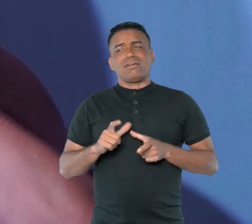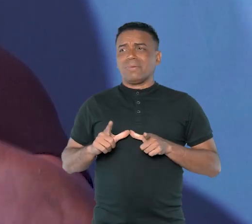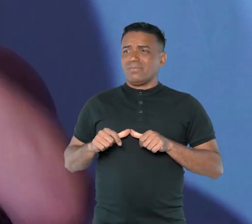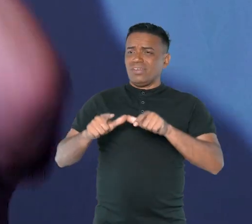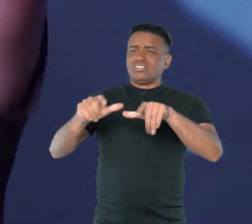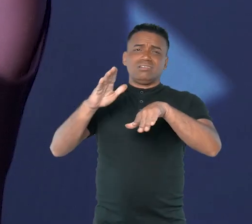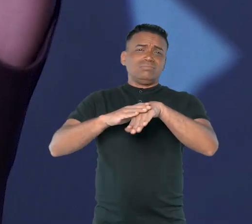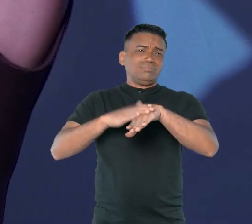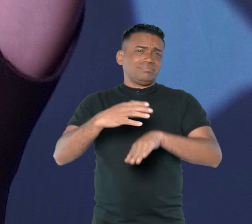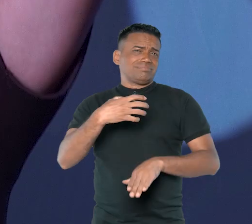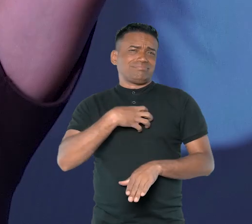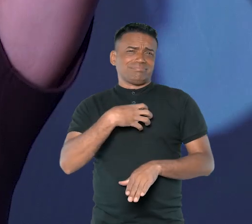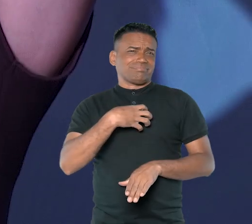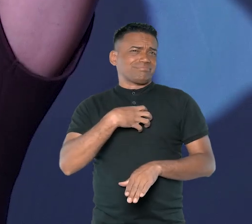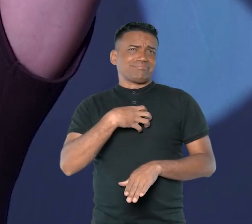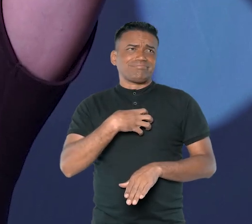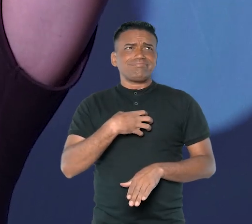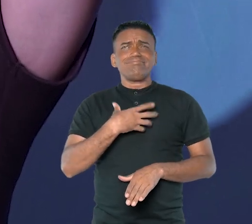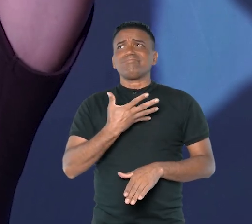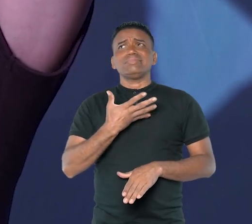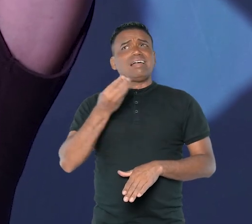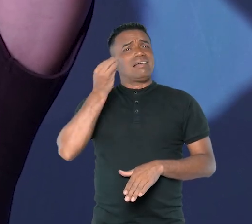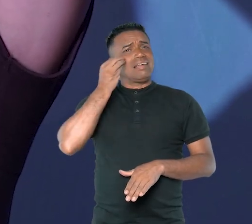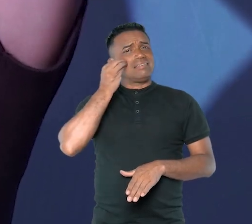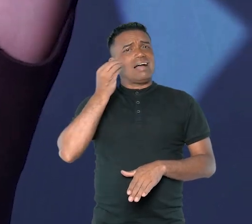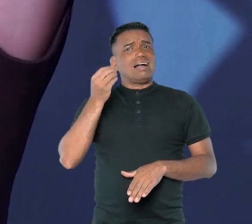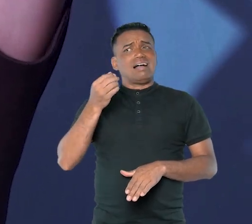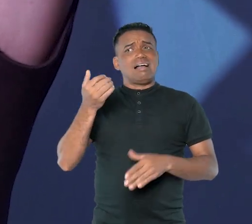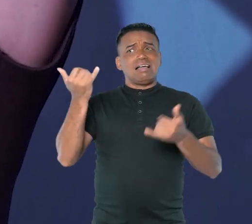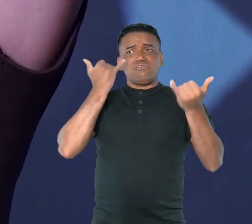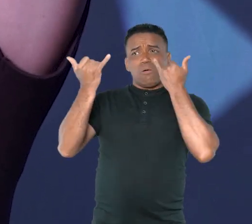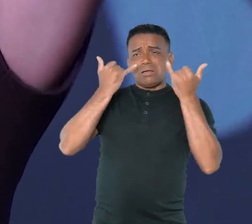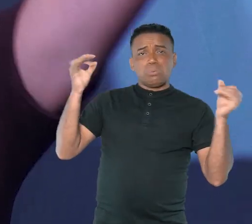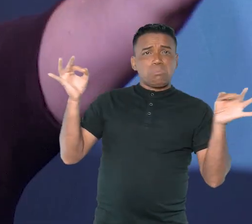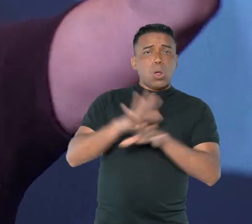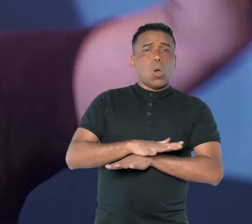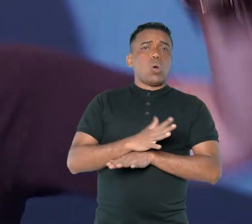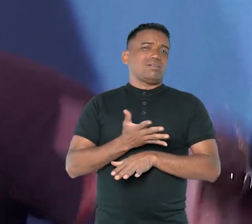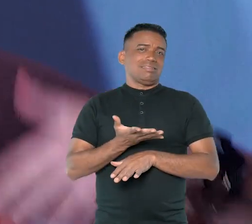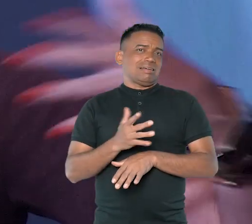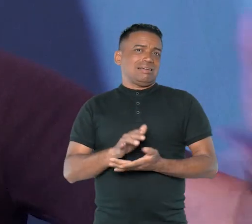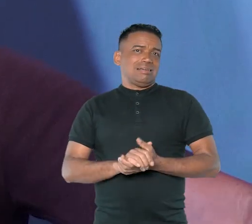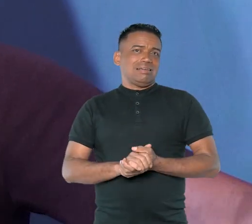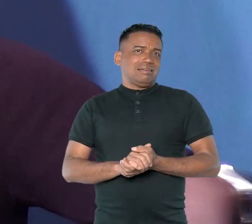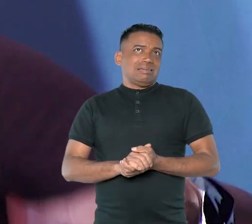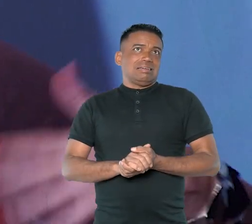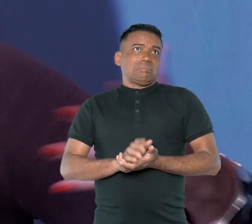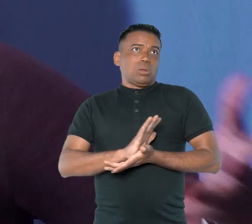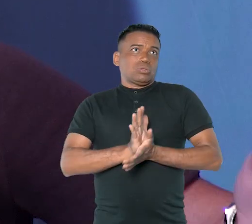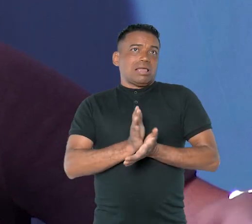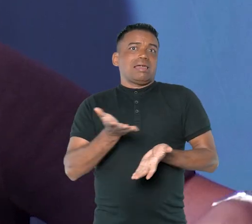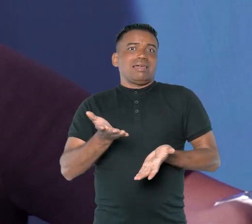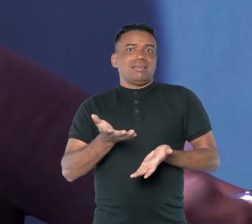viajar, né, pela estrada e tentar não carregar imagens prontas, muitos preconceitos, né, seja sobre a cultura